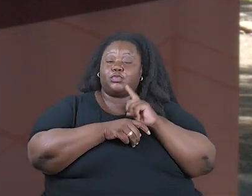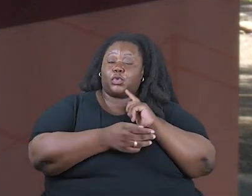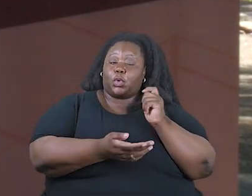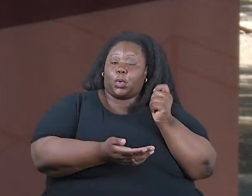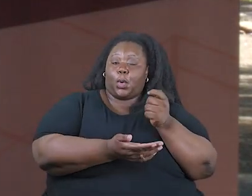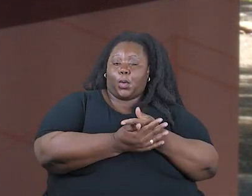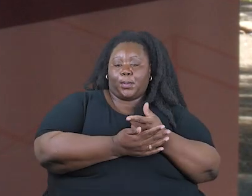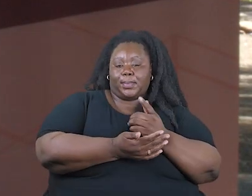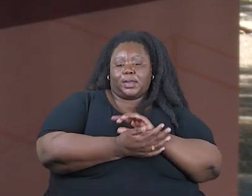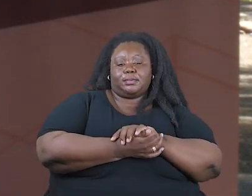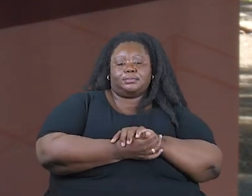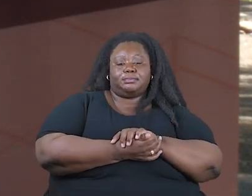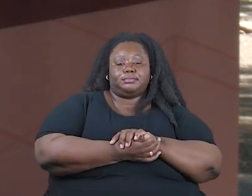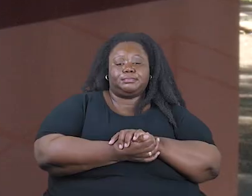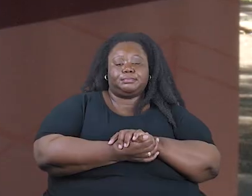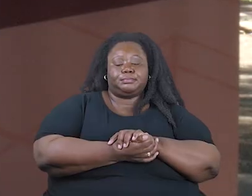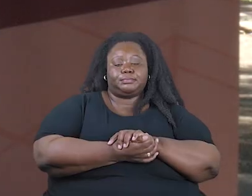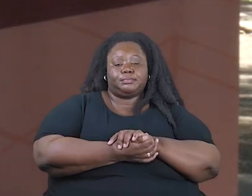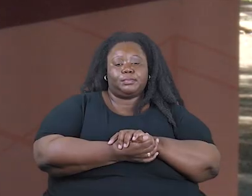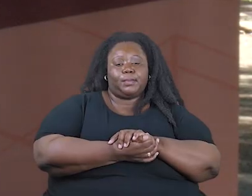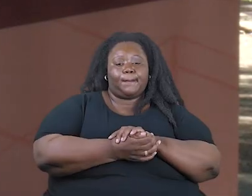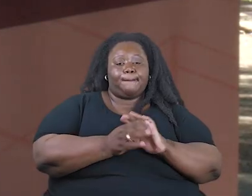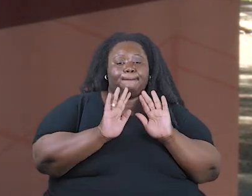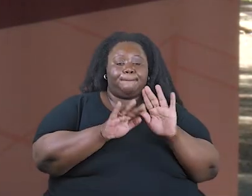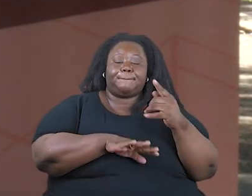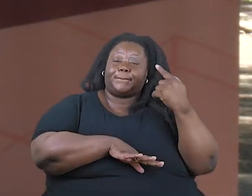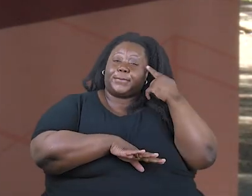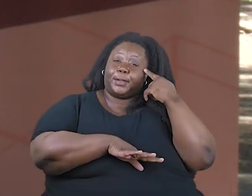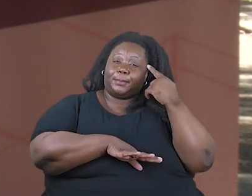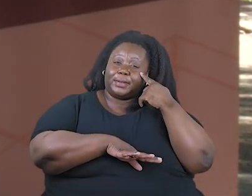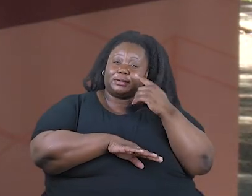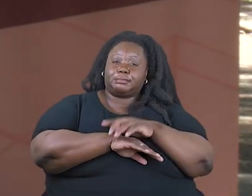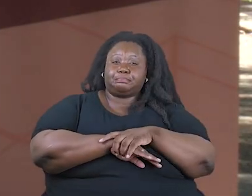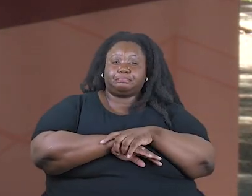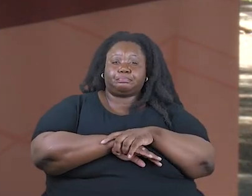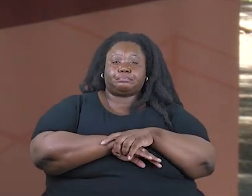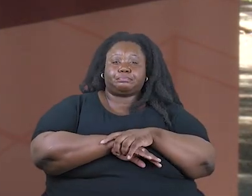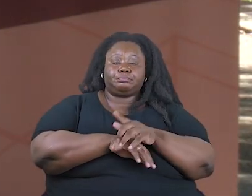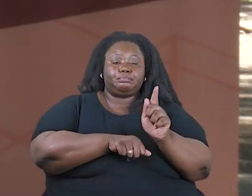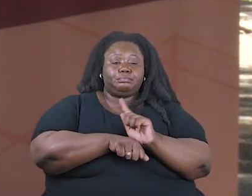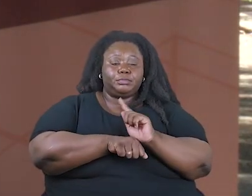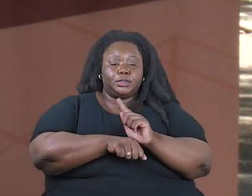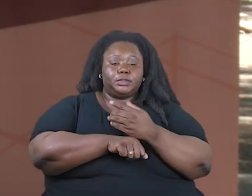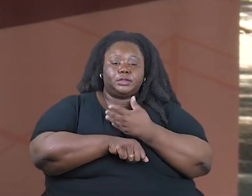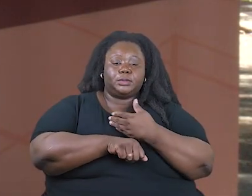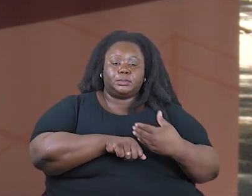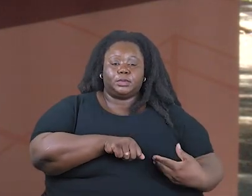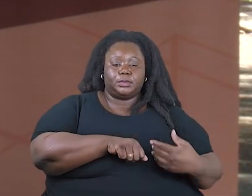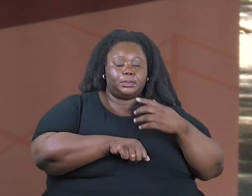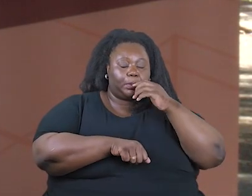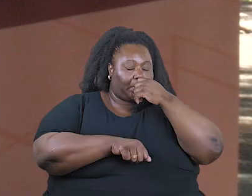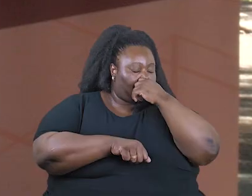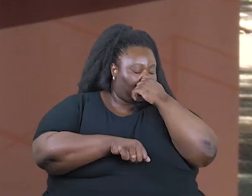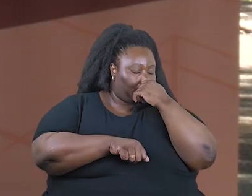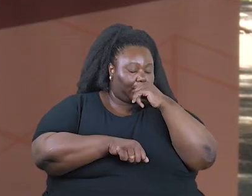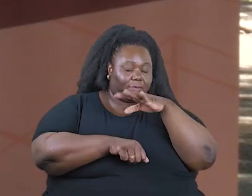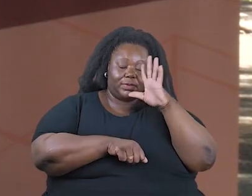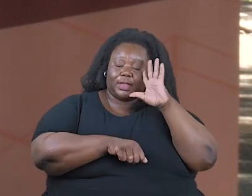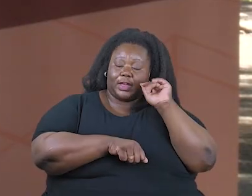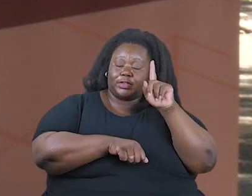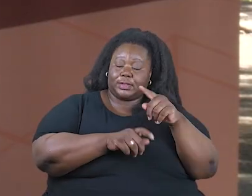de adquirir, né? Mesmo. Mas pensando aí numa gestão pública, você acha que